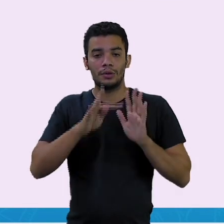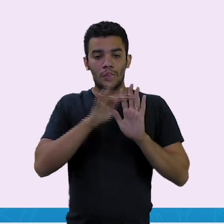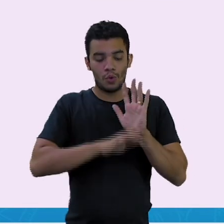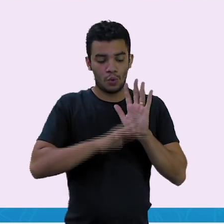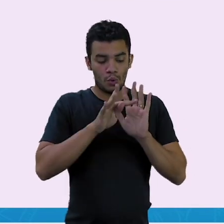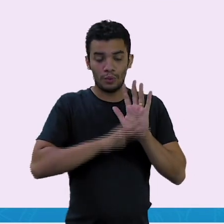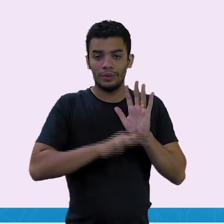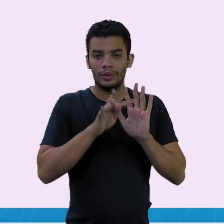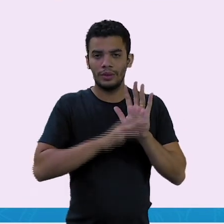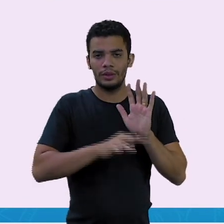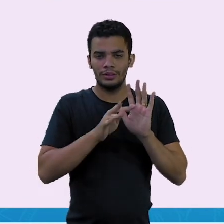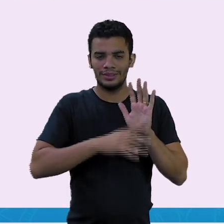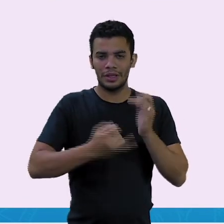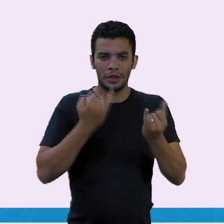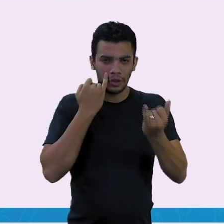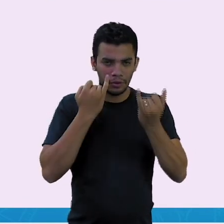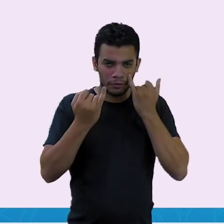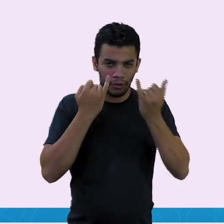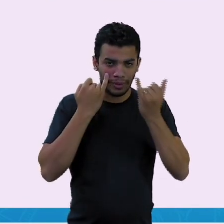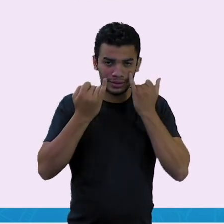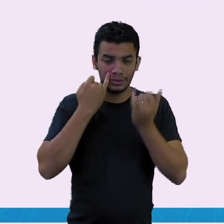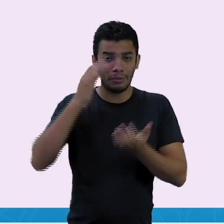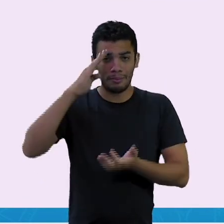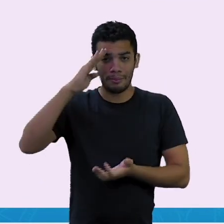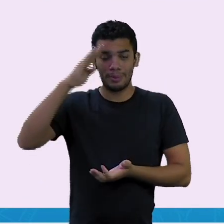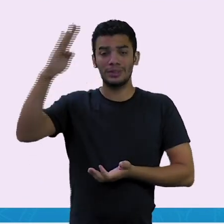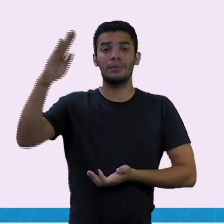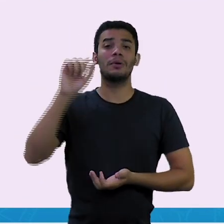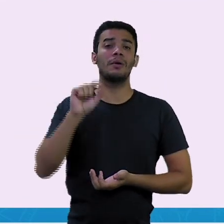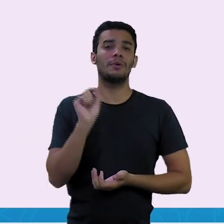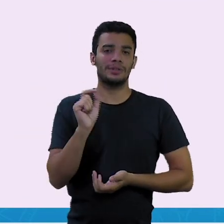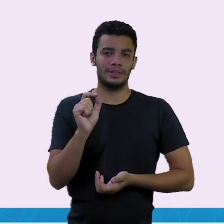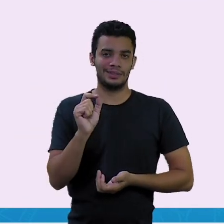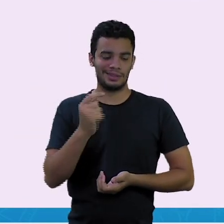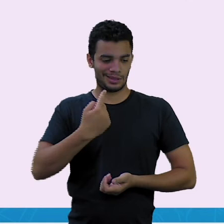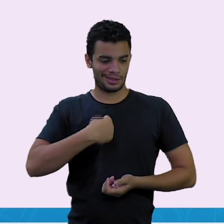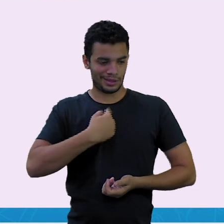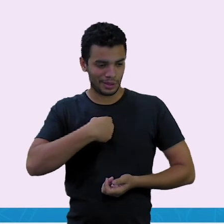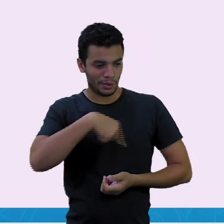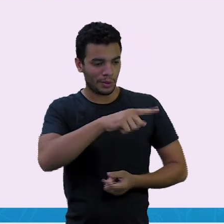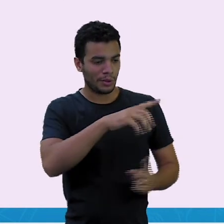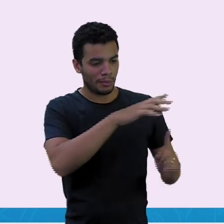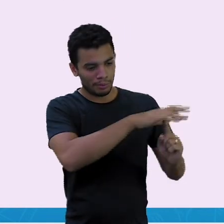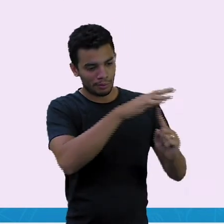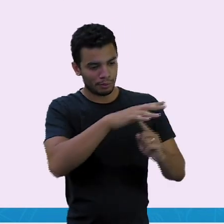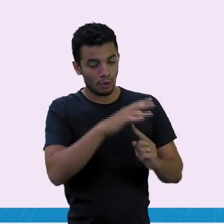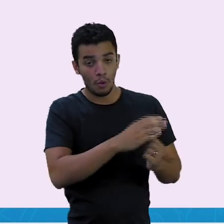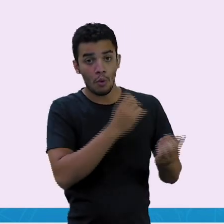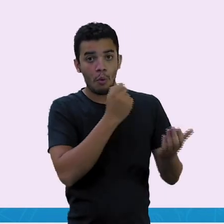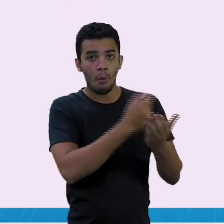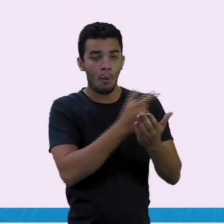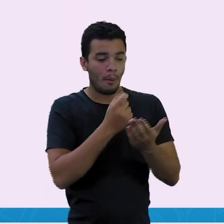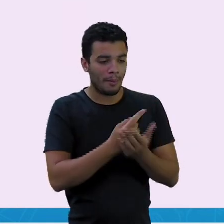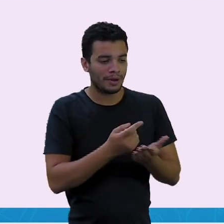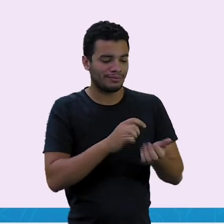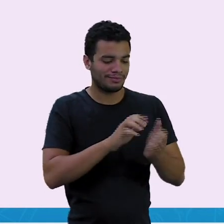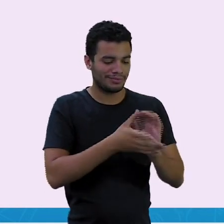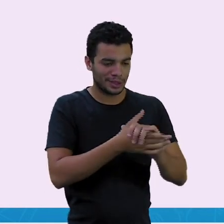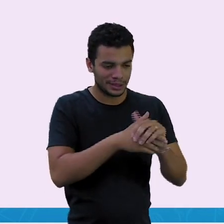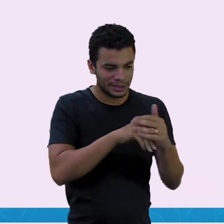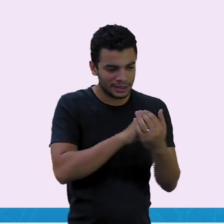desse bilhete? Fui ao mercado comprar sabão e amaciante. E irei ao